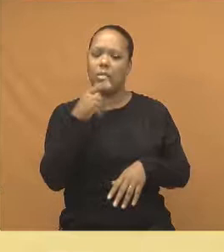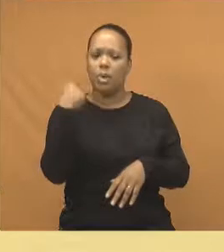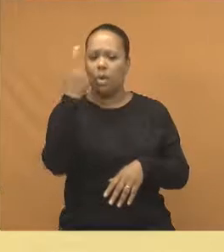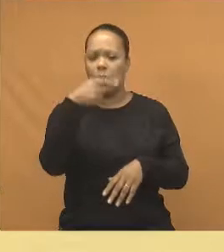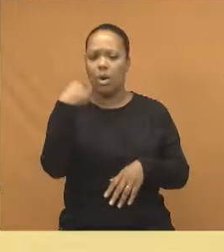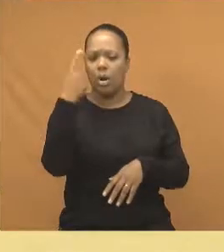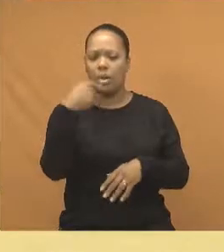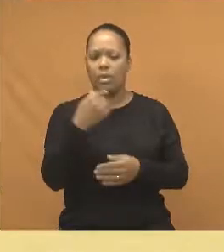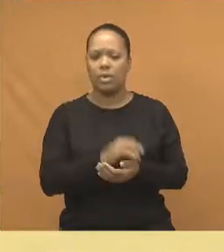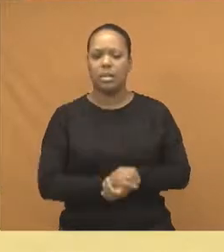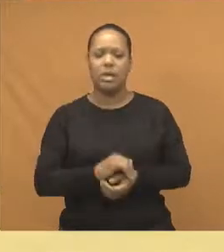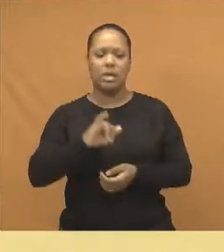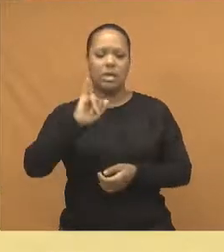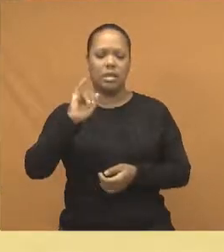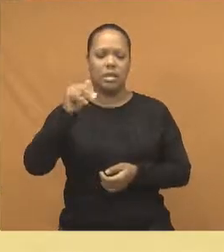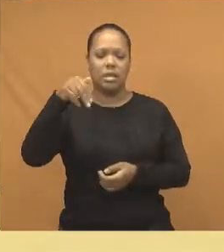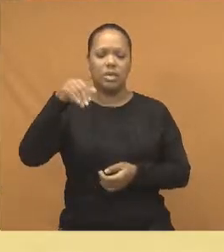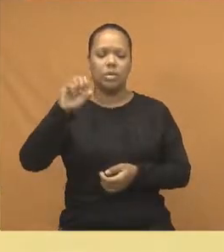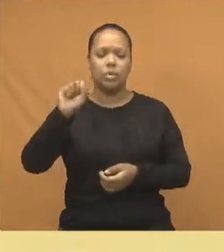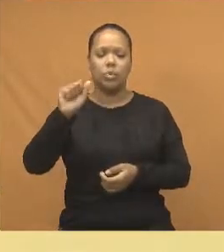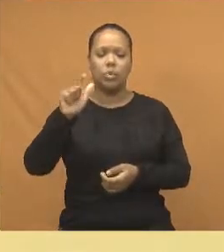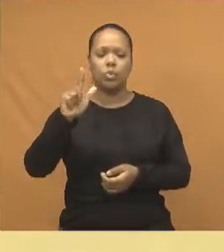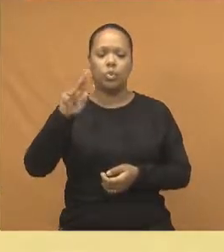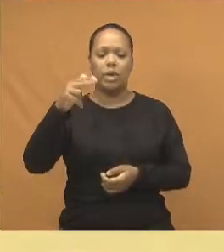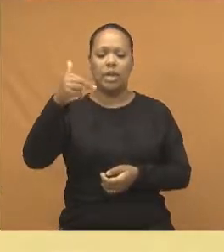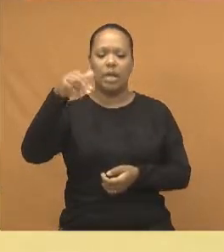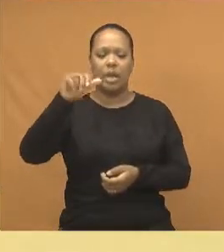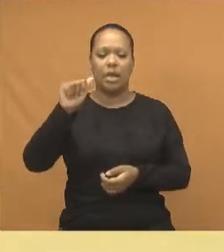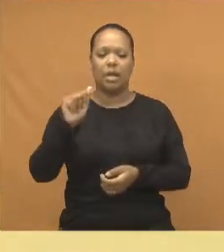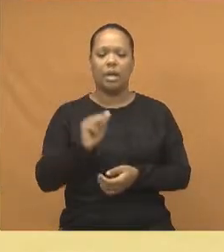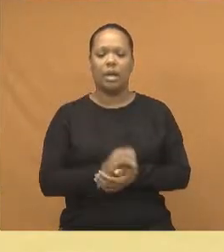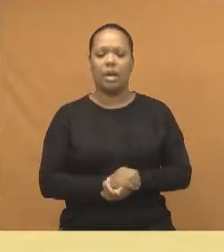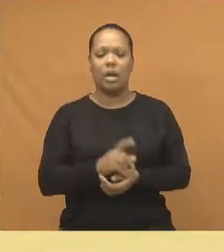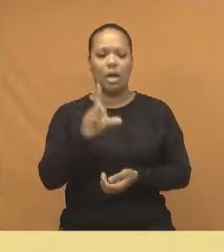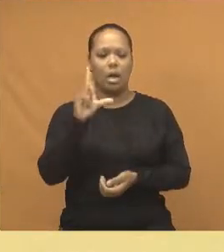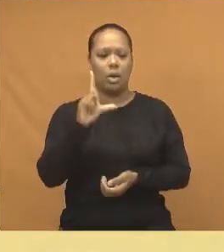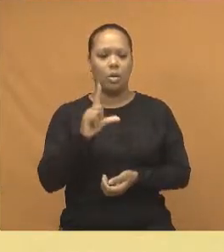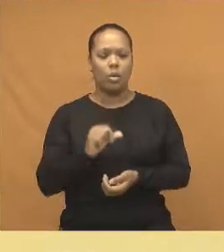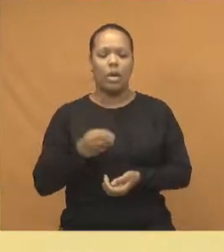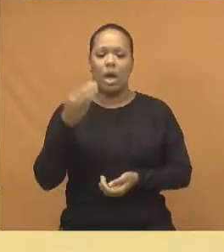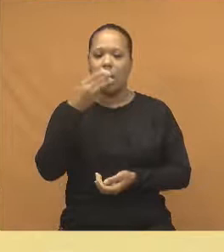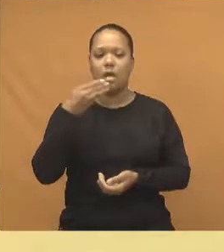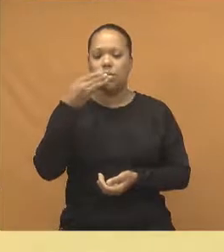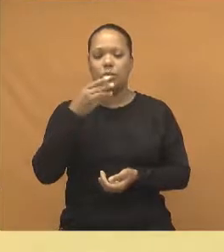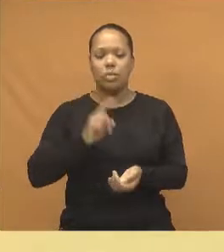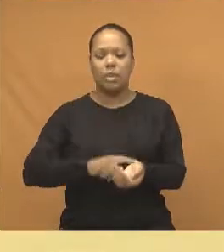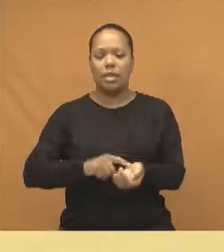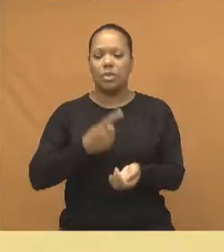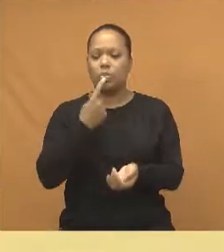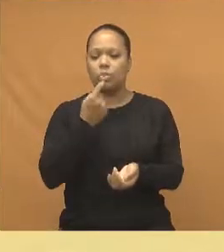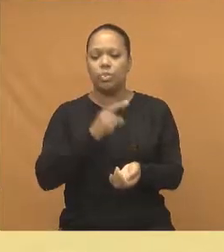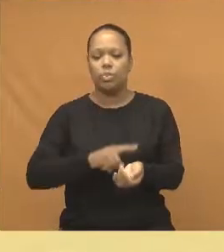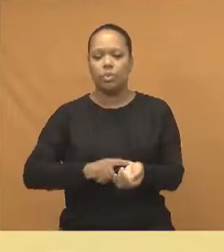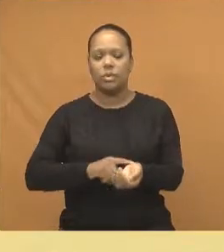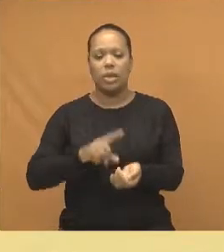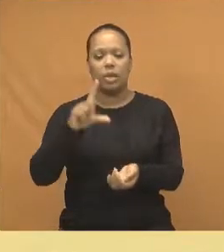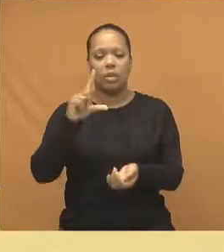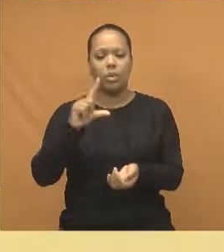da insulina são principais causas da diminuição do açúcar no sangue,